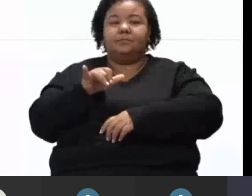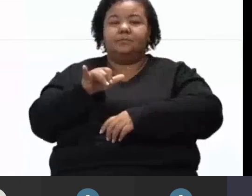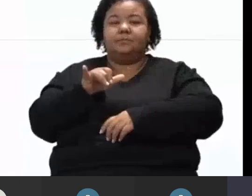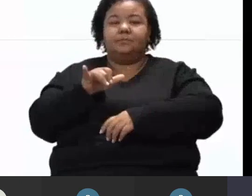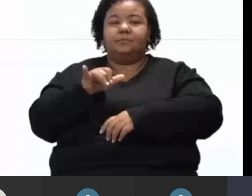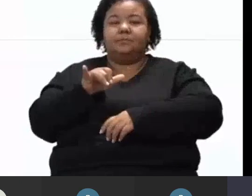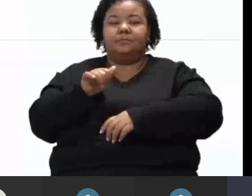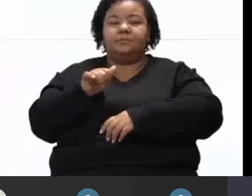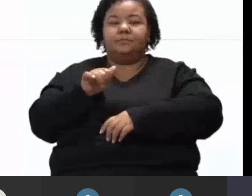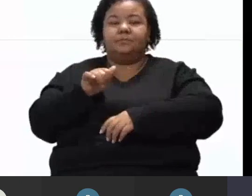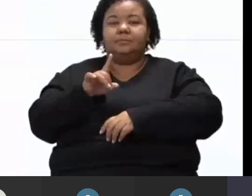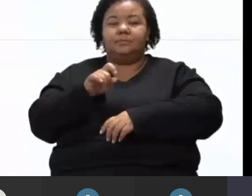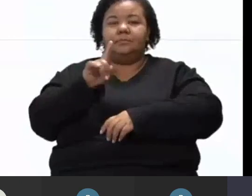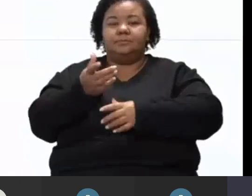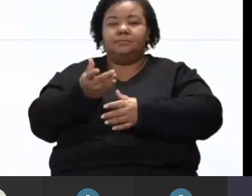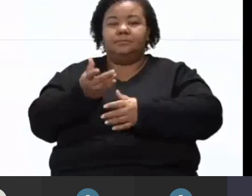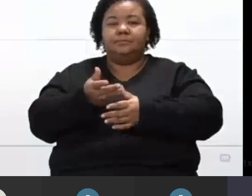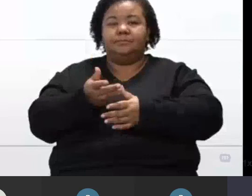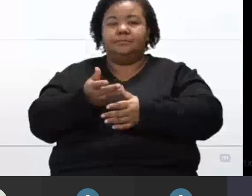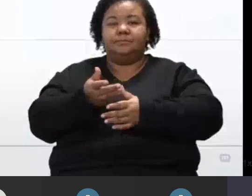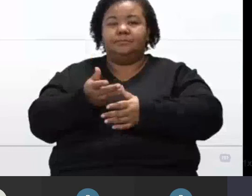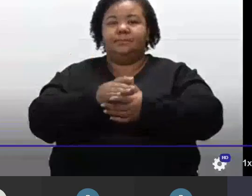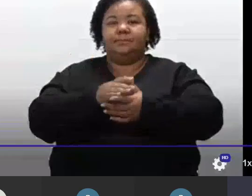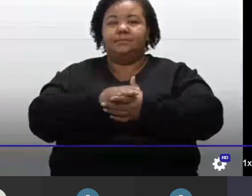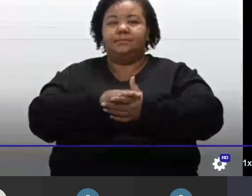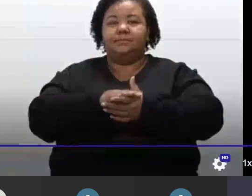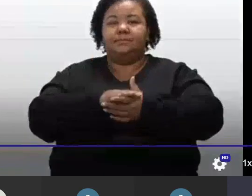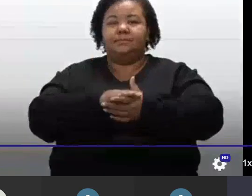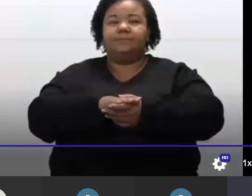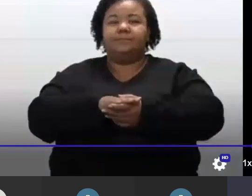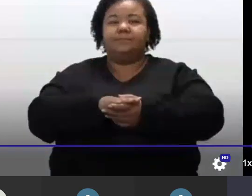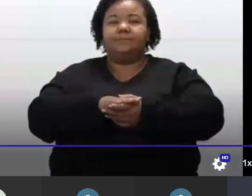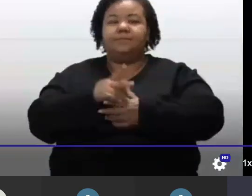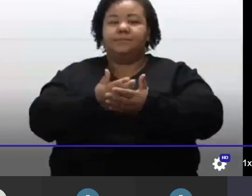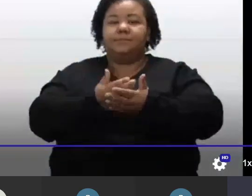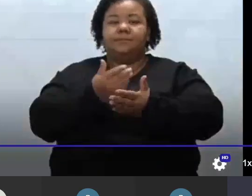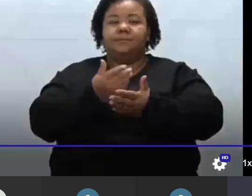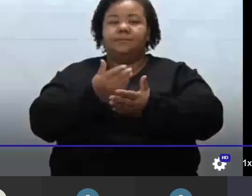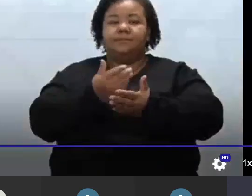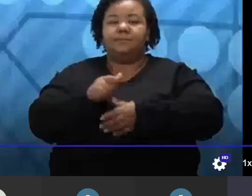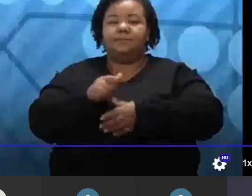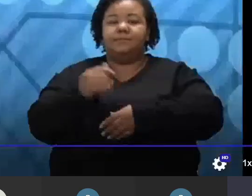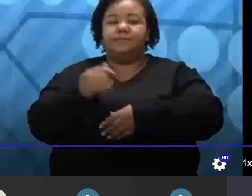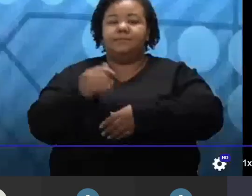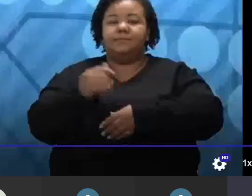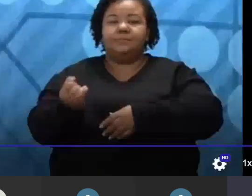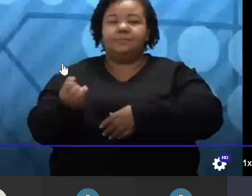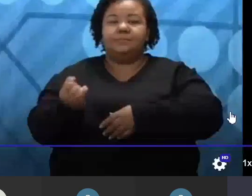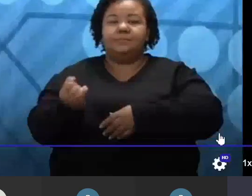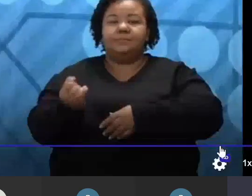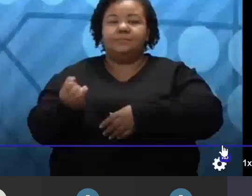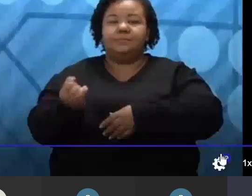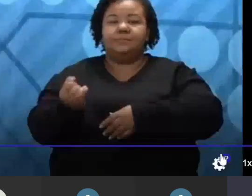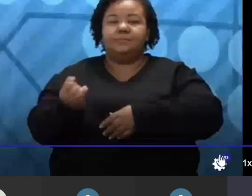uma estrutura mais alongada. Nessa aula prática, ela foi muito importante por quê?